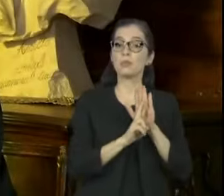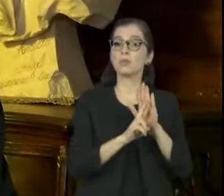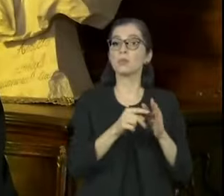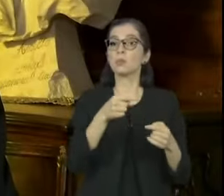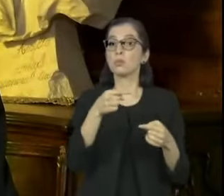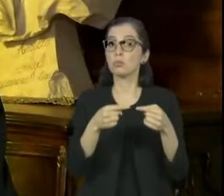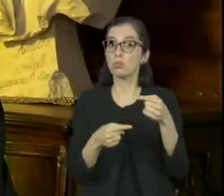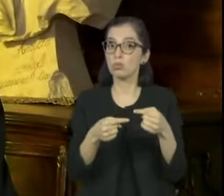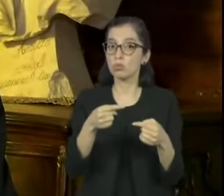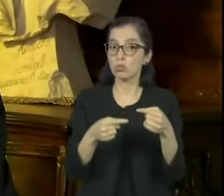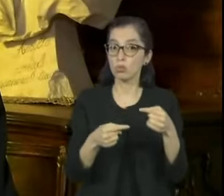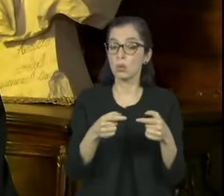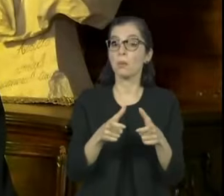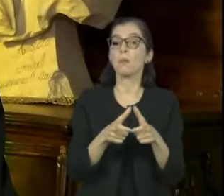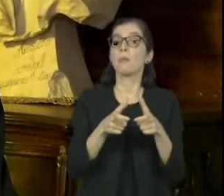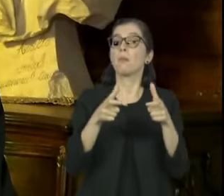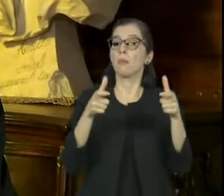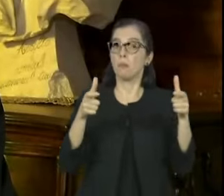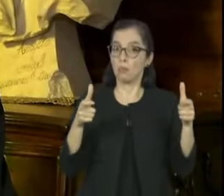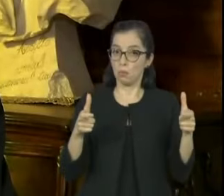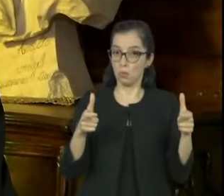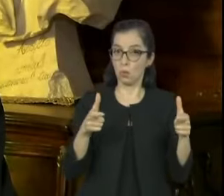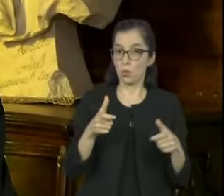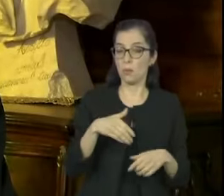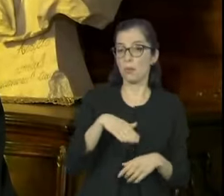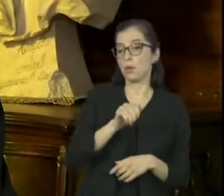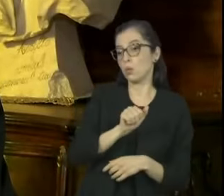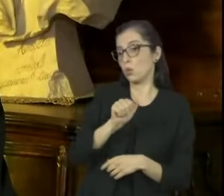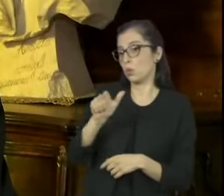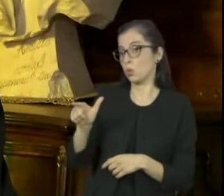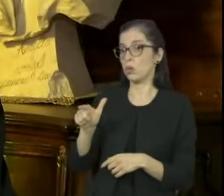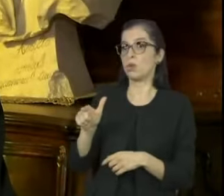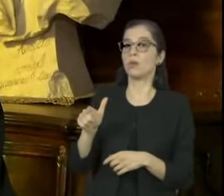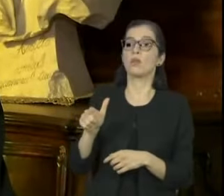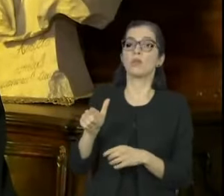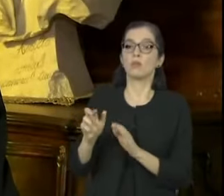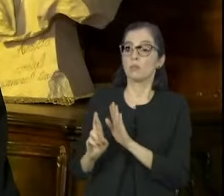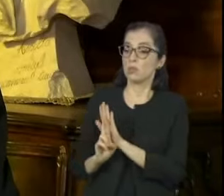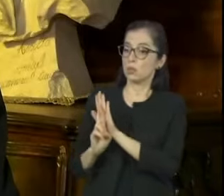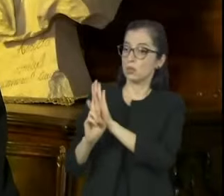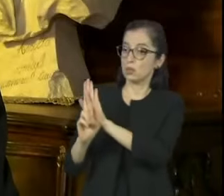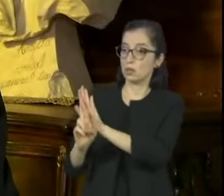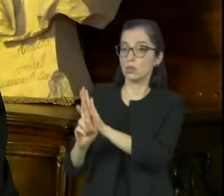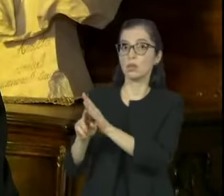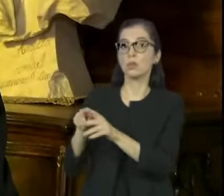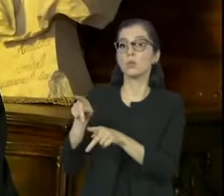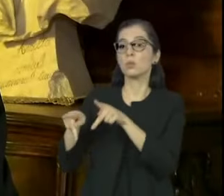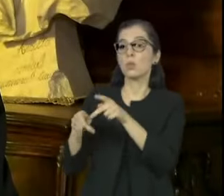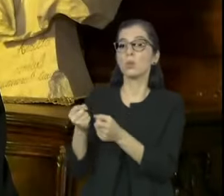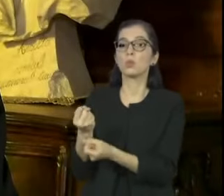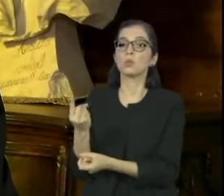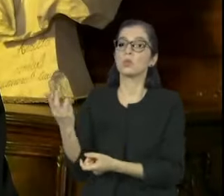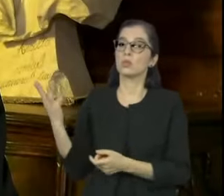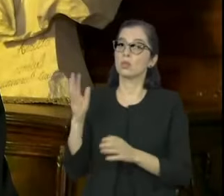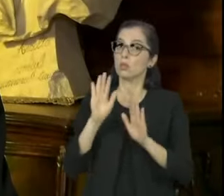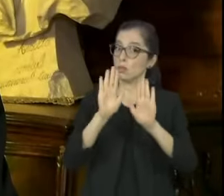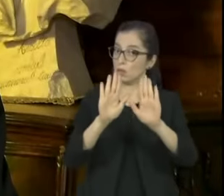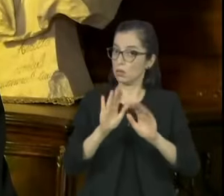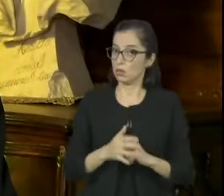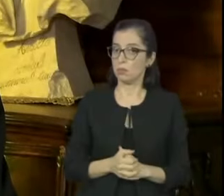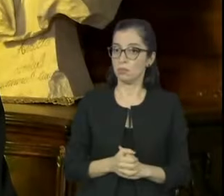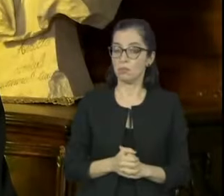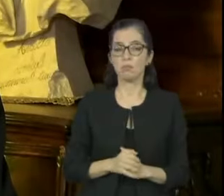maior do que a representação da população o percentual no Parlamento